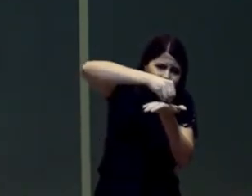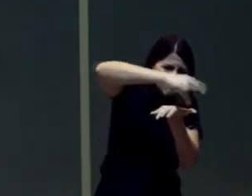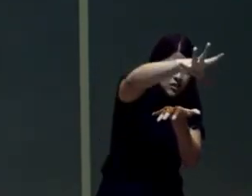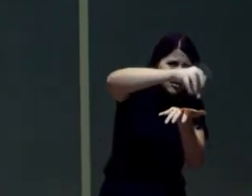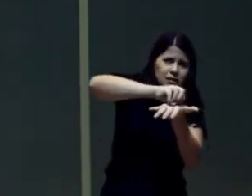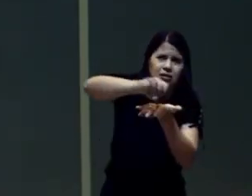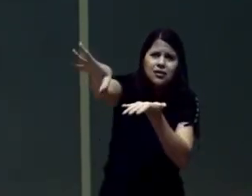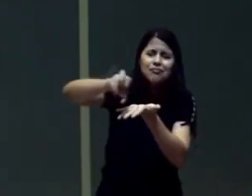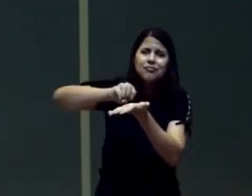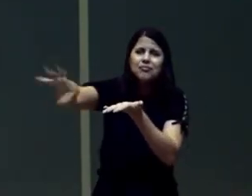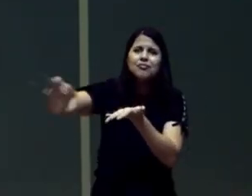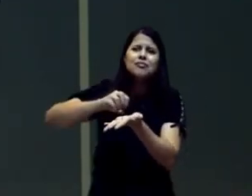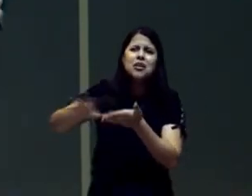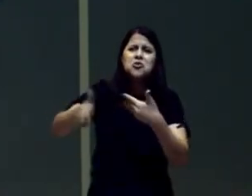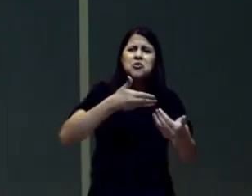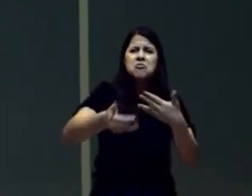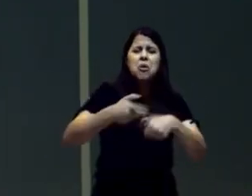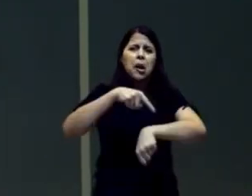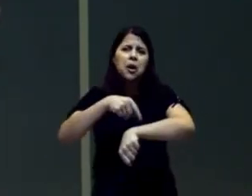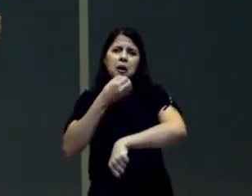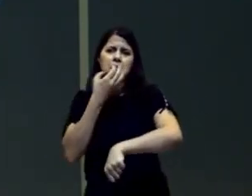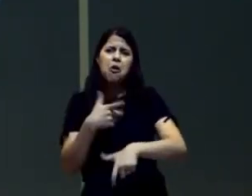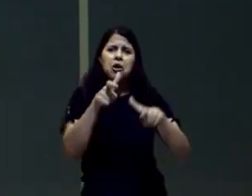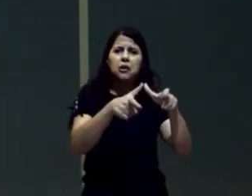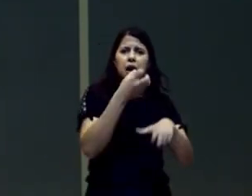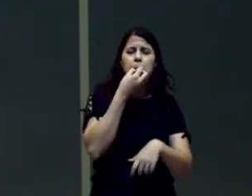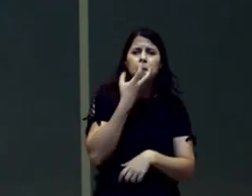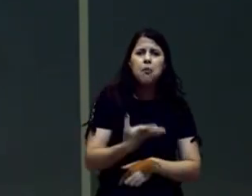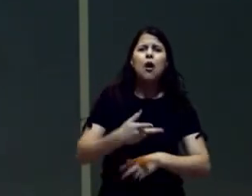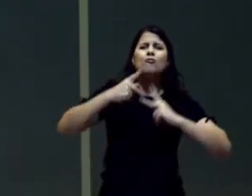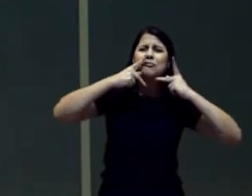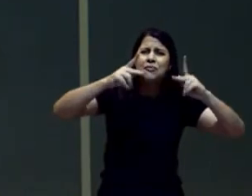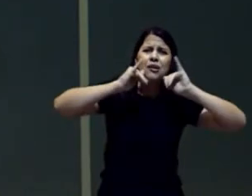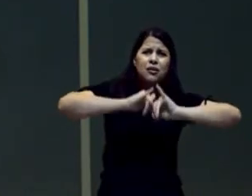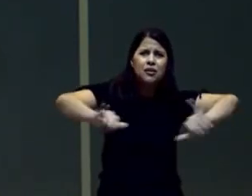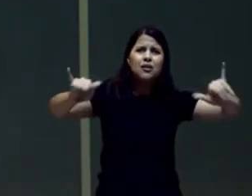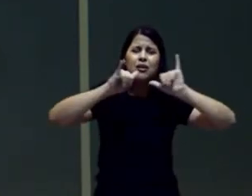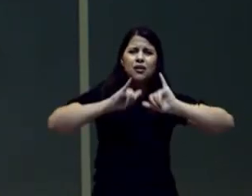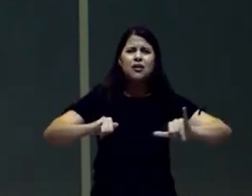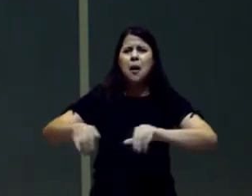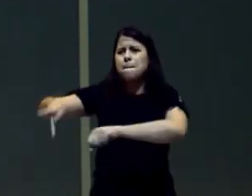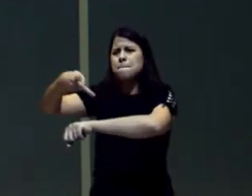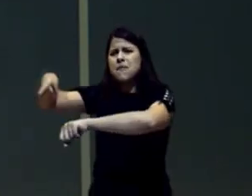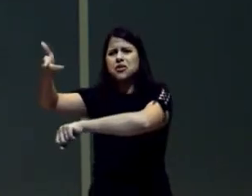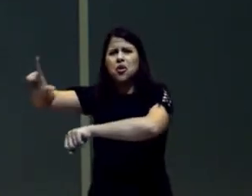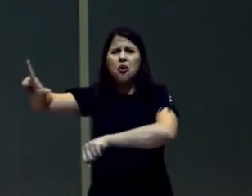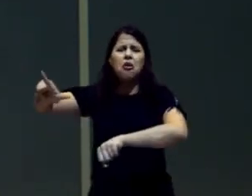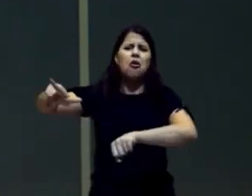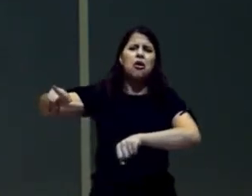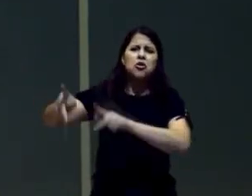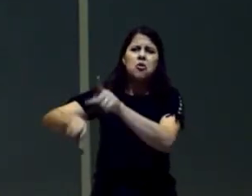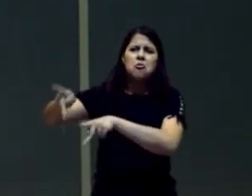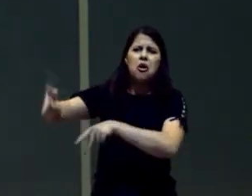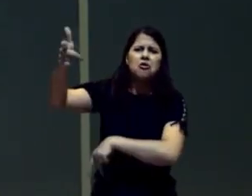seja oportuno ou inoportuno. Pastor, outras nações preguem a palavra. Pastor, outros povos preguem a palavra. Há